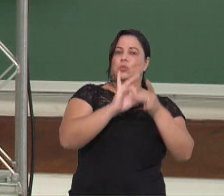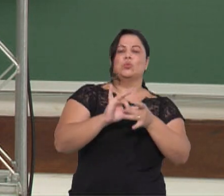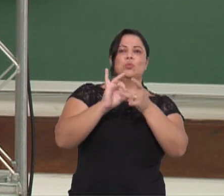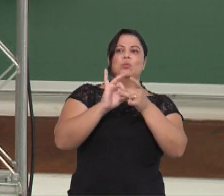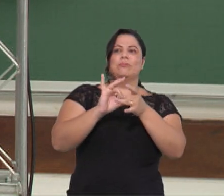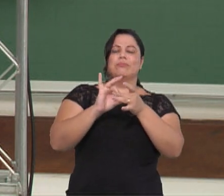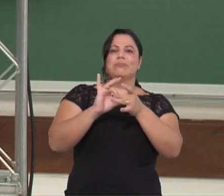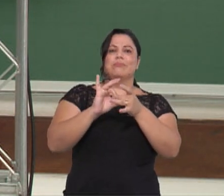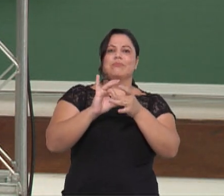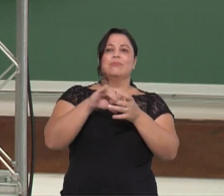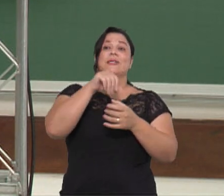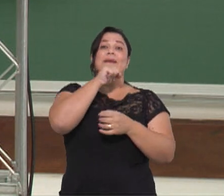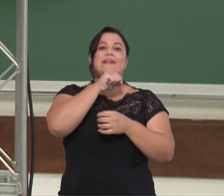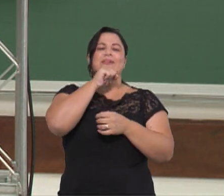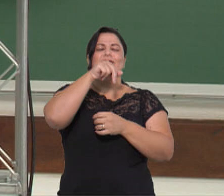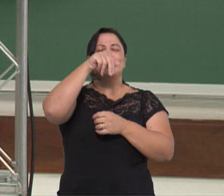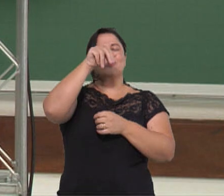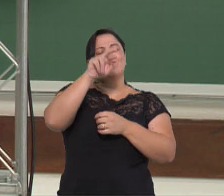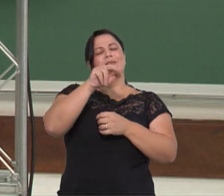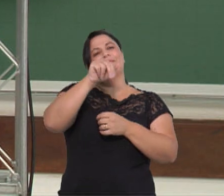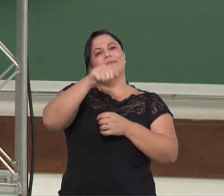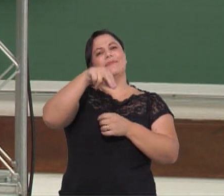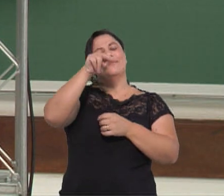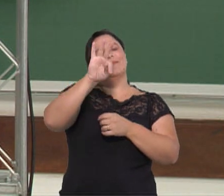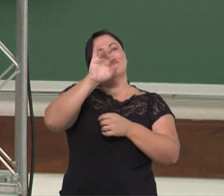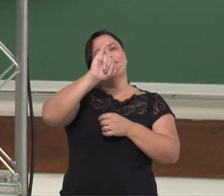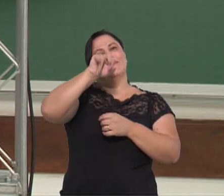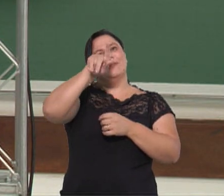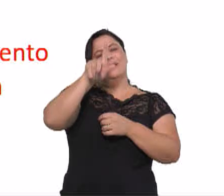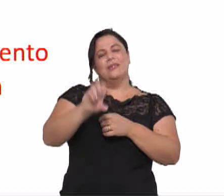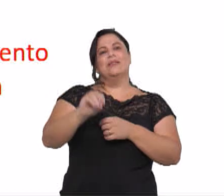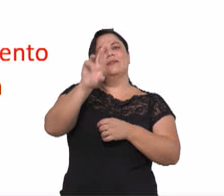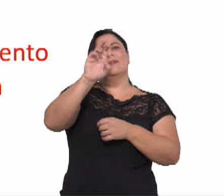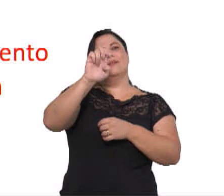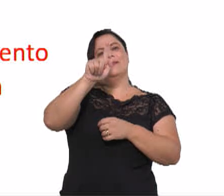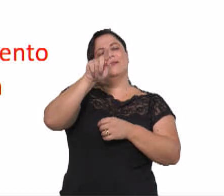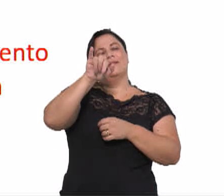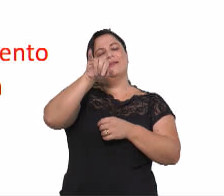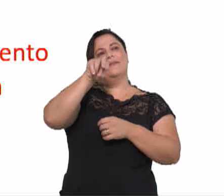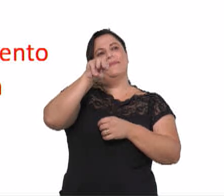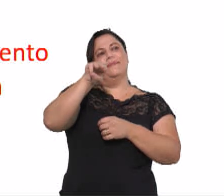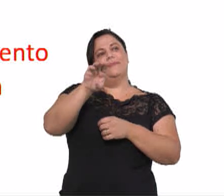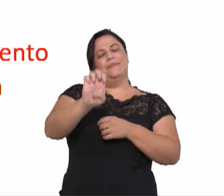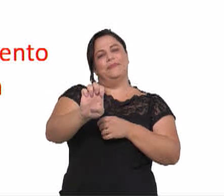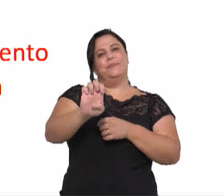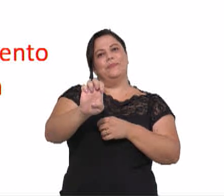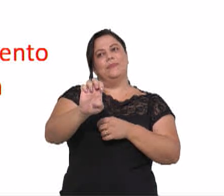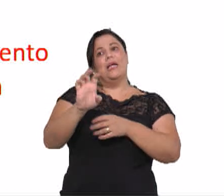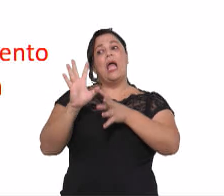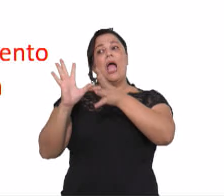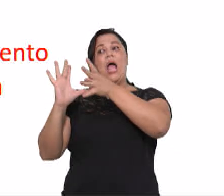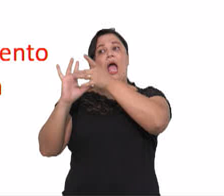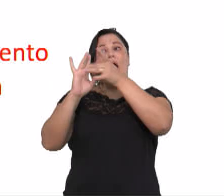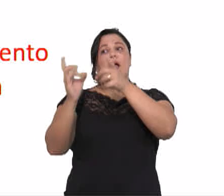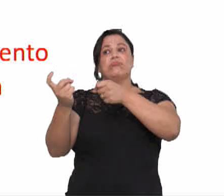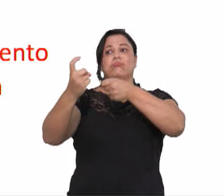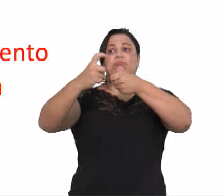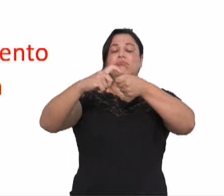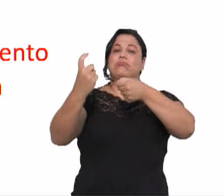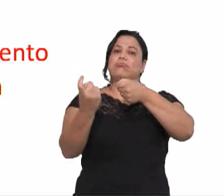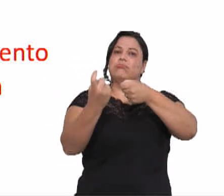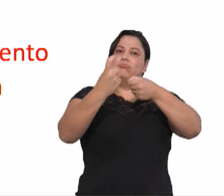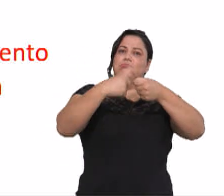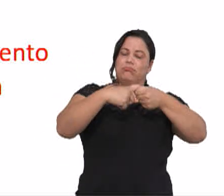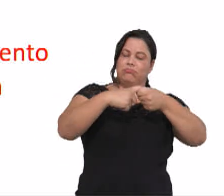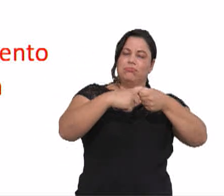antigo regime quando ele, ao aliar-se com a nobreza e as monarquias estrangeiras na